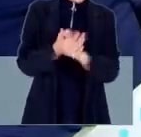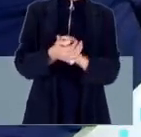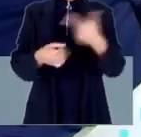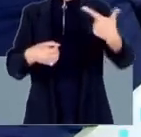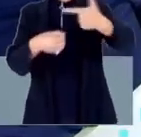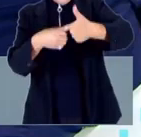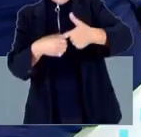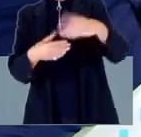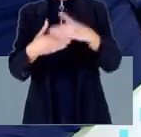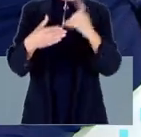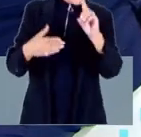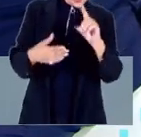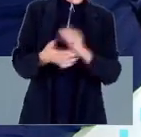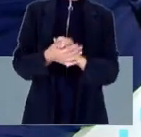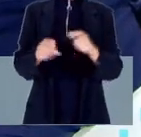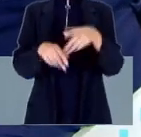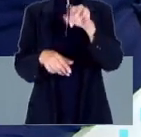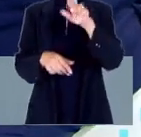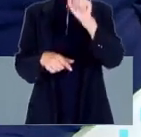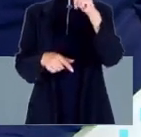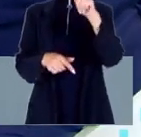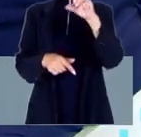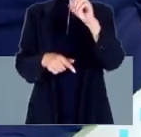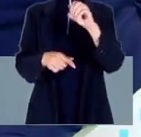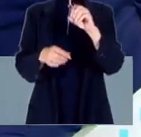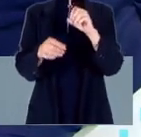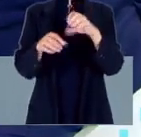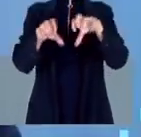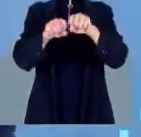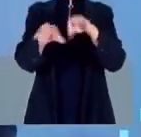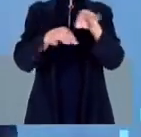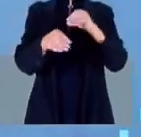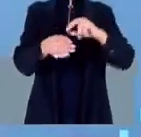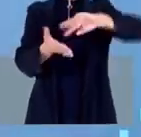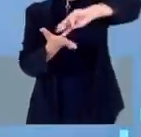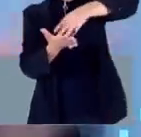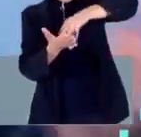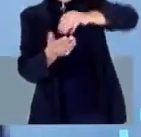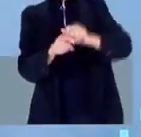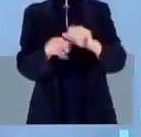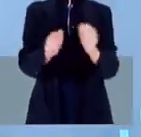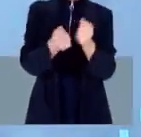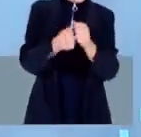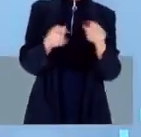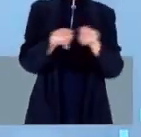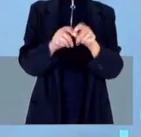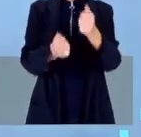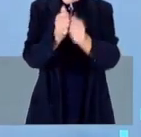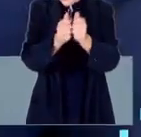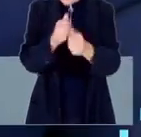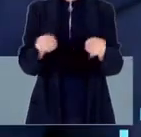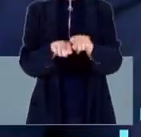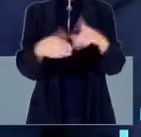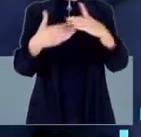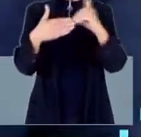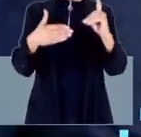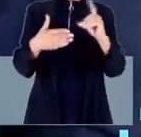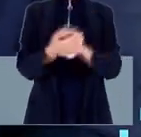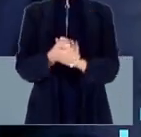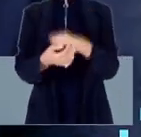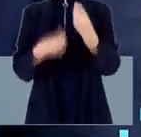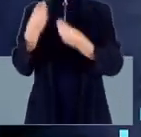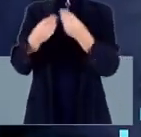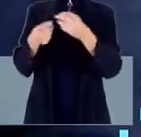tá em dólar o trigo que vai para fazer o nosso macarrão em nosso pãozinho em dólar e o arroz que a gente come melhor